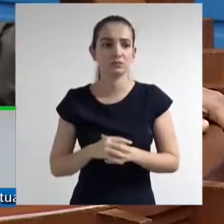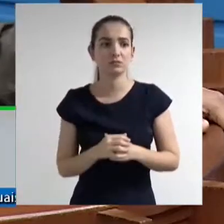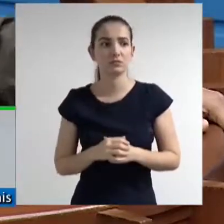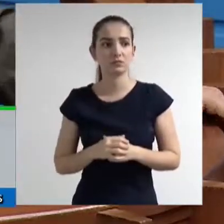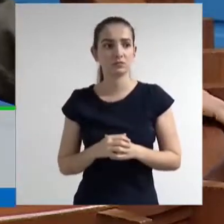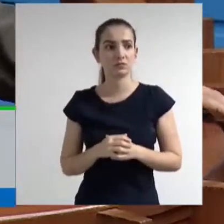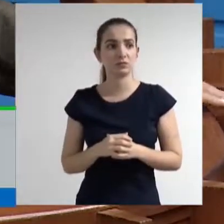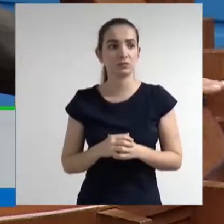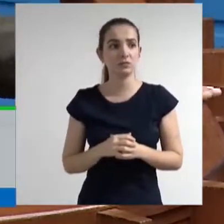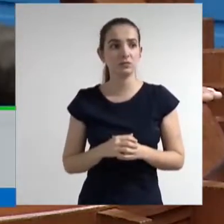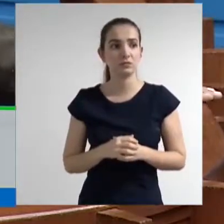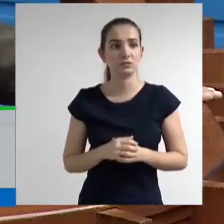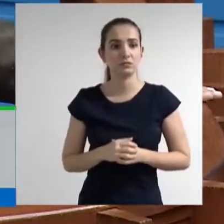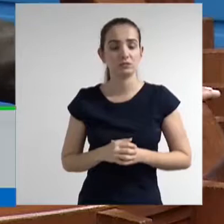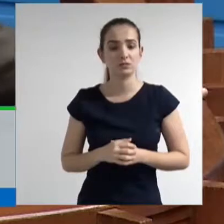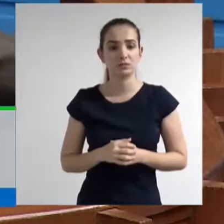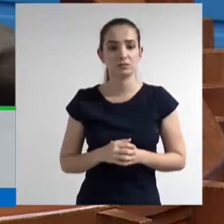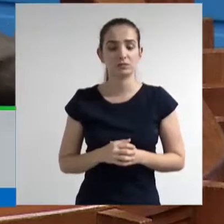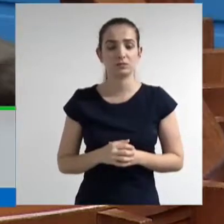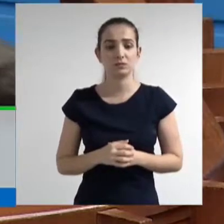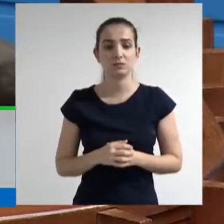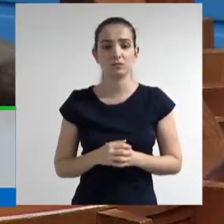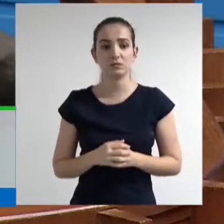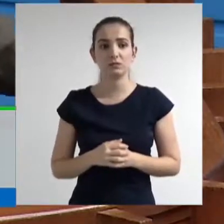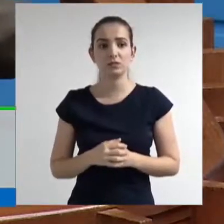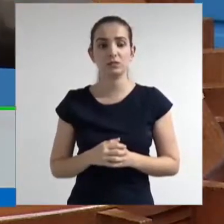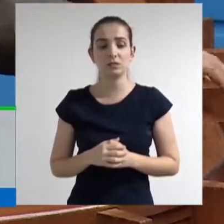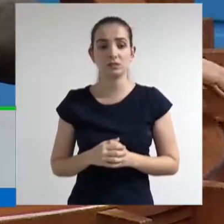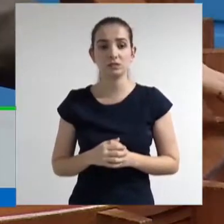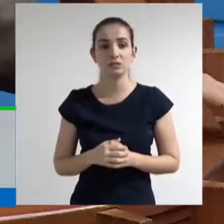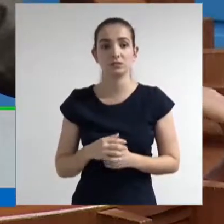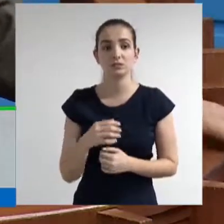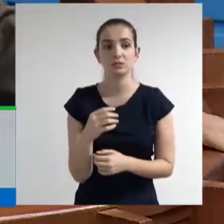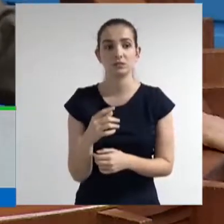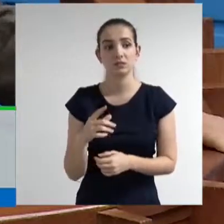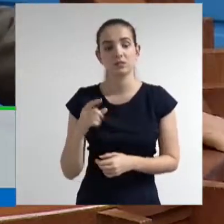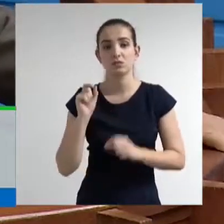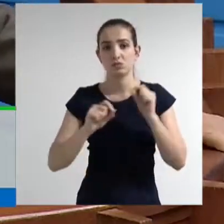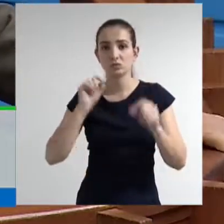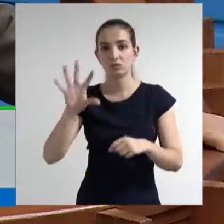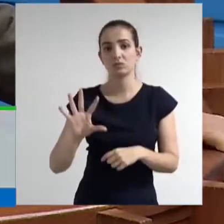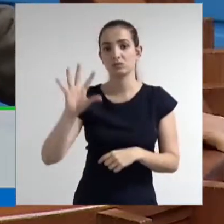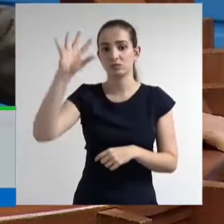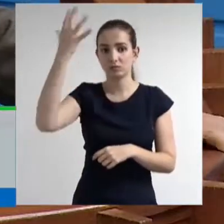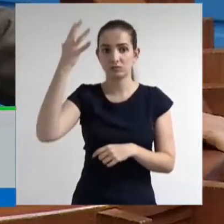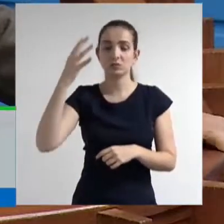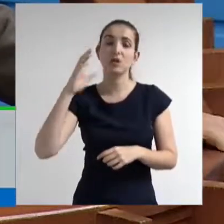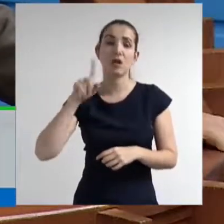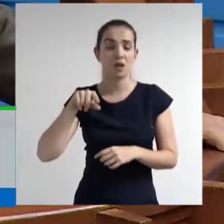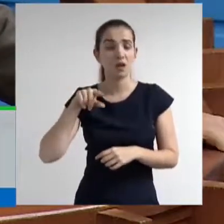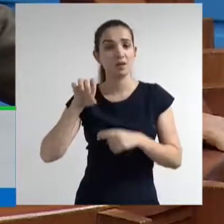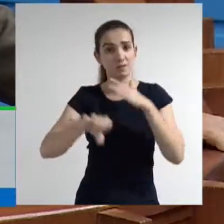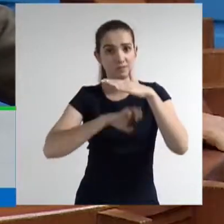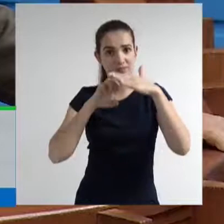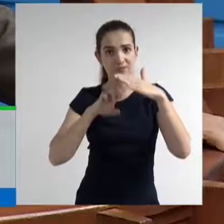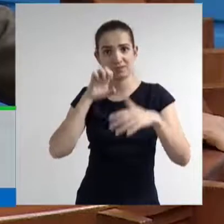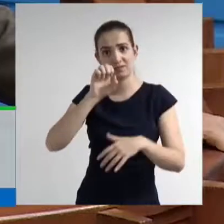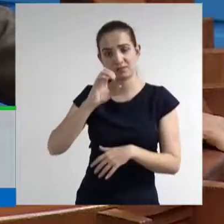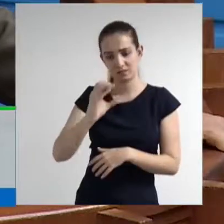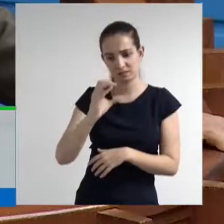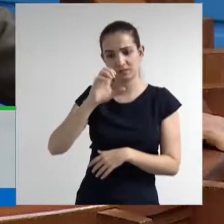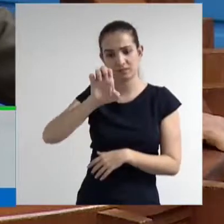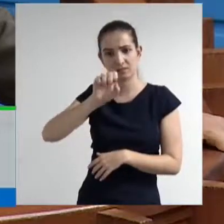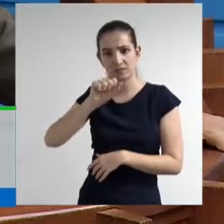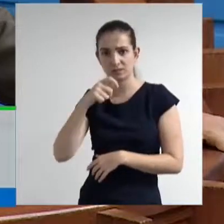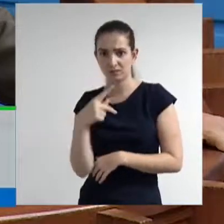exatamente o trâmite de tudo o que aconteceu. O que aconteceu ali, na verdade, foi que a CESP, ao